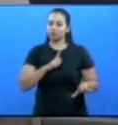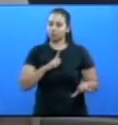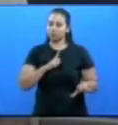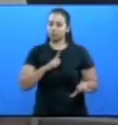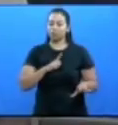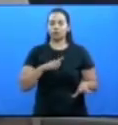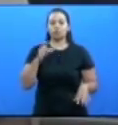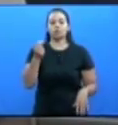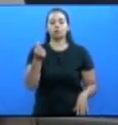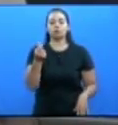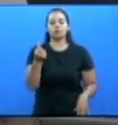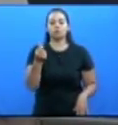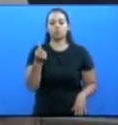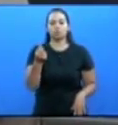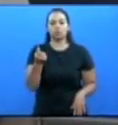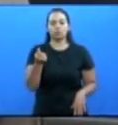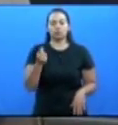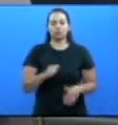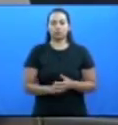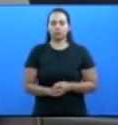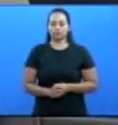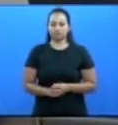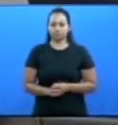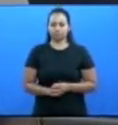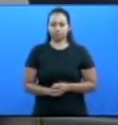venha recursos para que a gente possa,